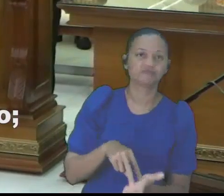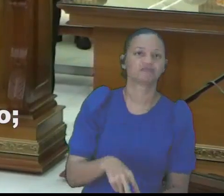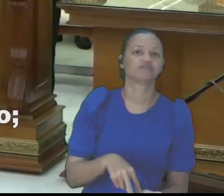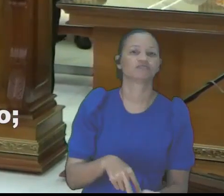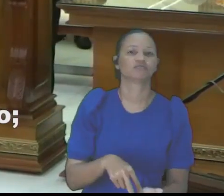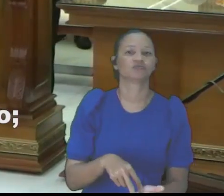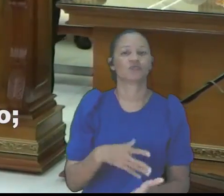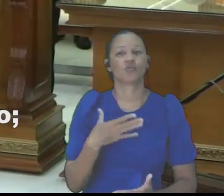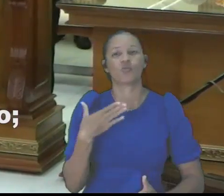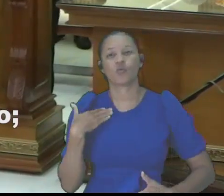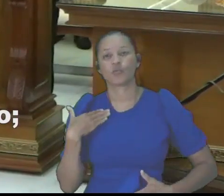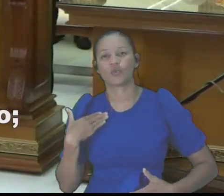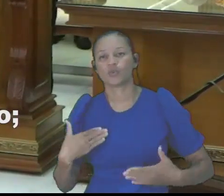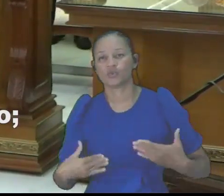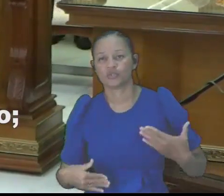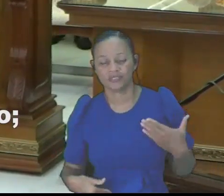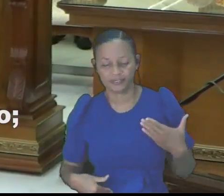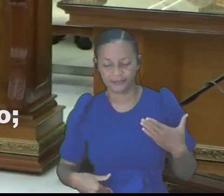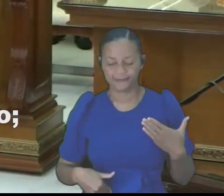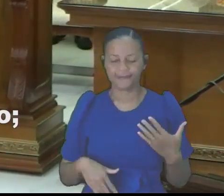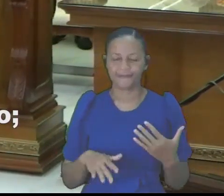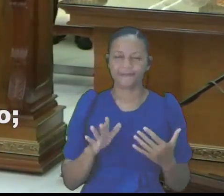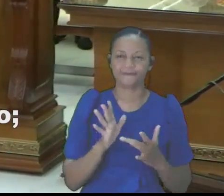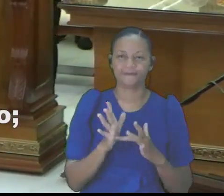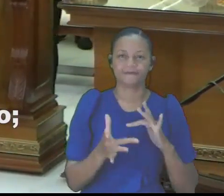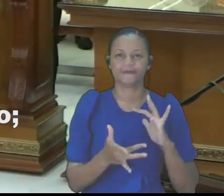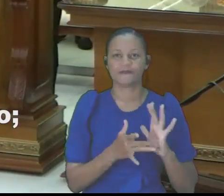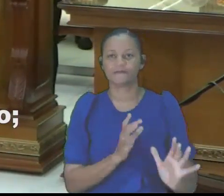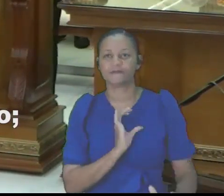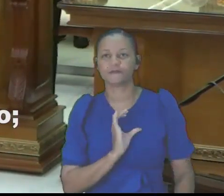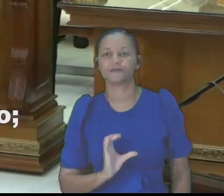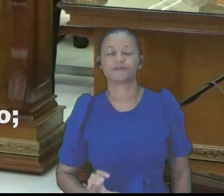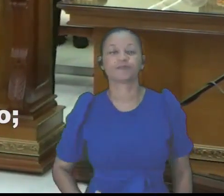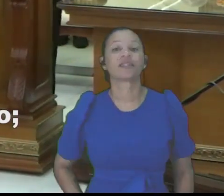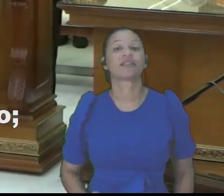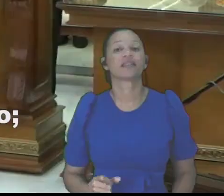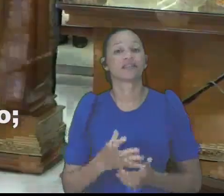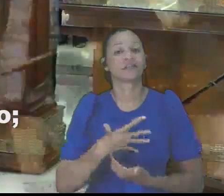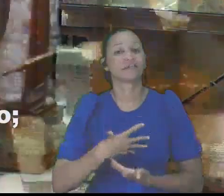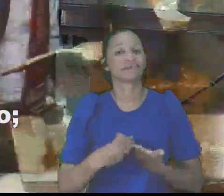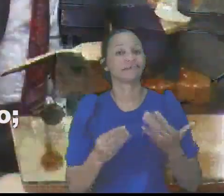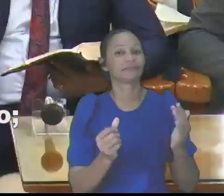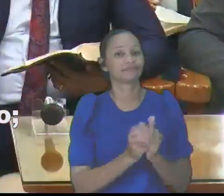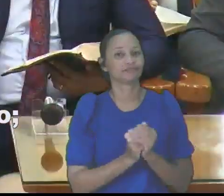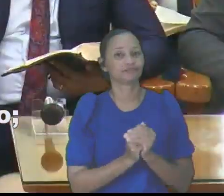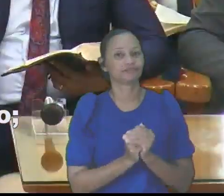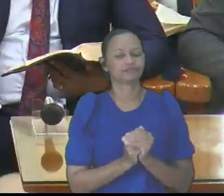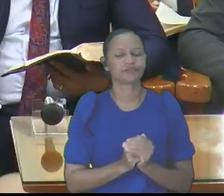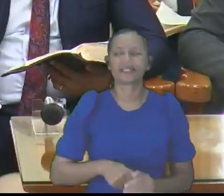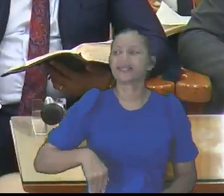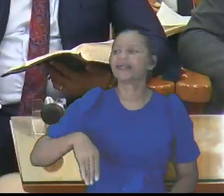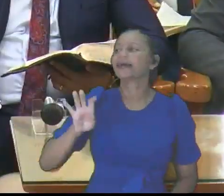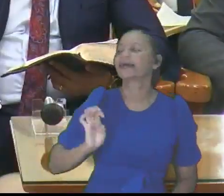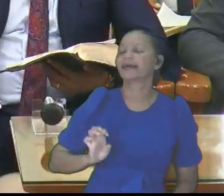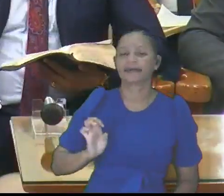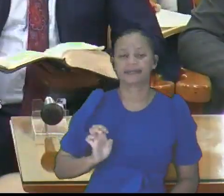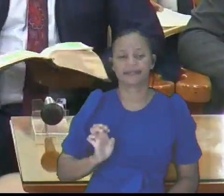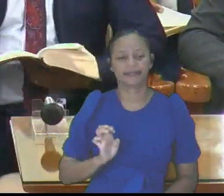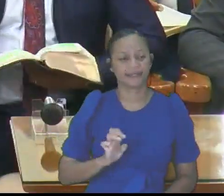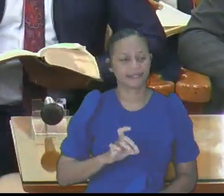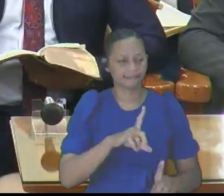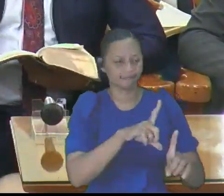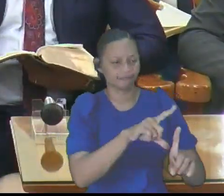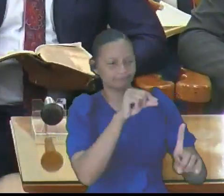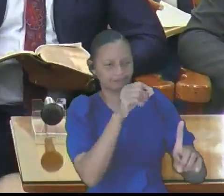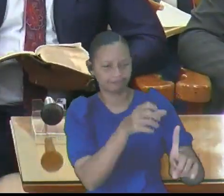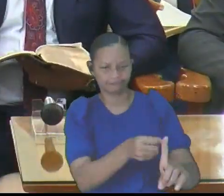edificação do corpo de Cristo. Quem diz amém? Quem é que levanta pastores? Quem